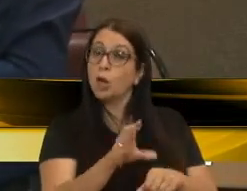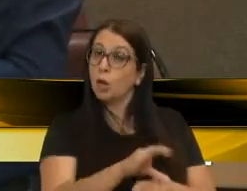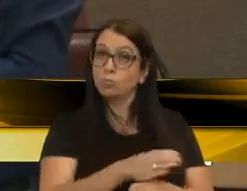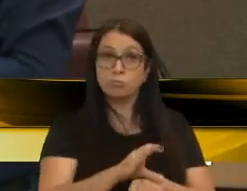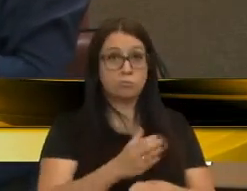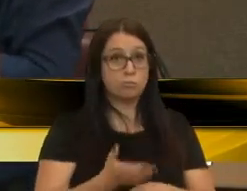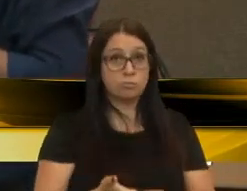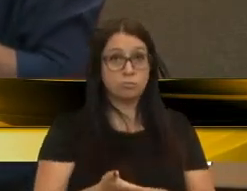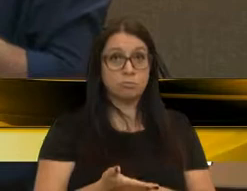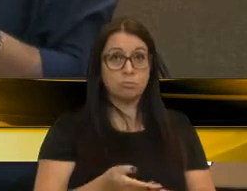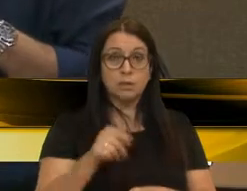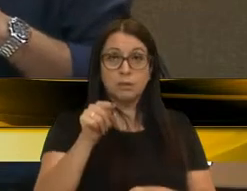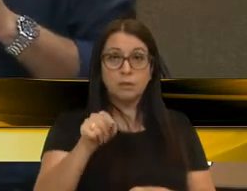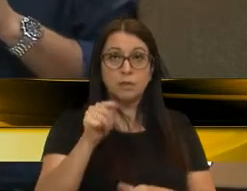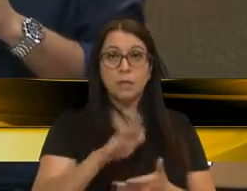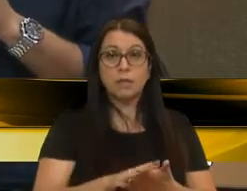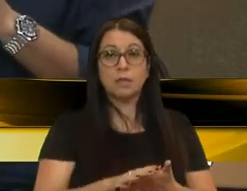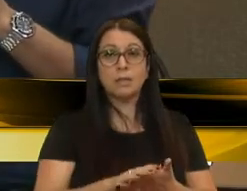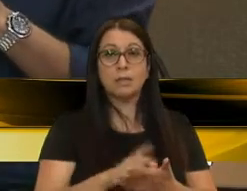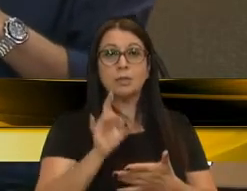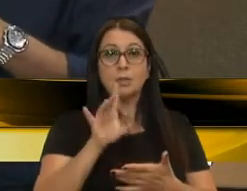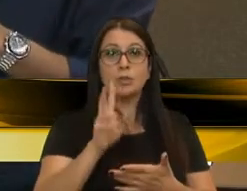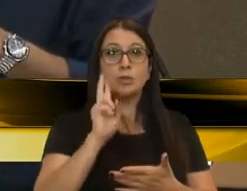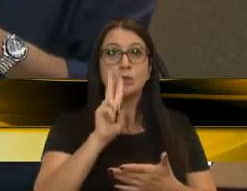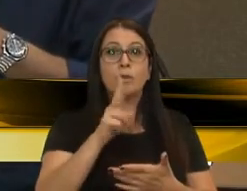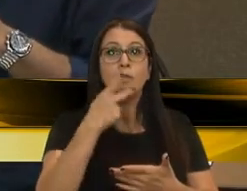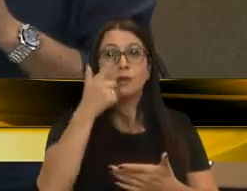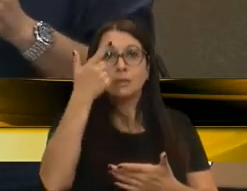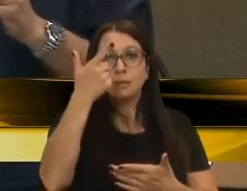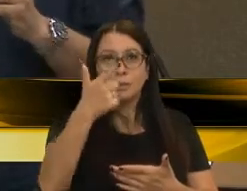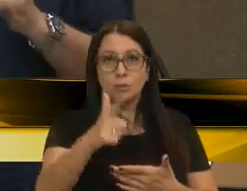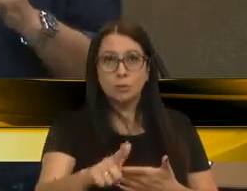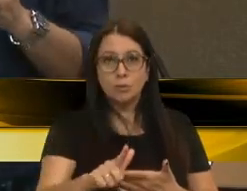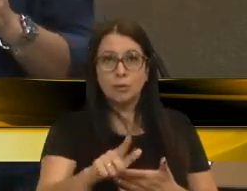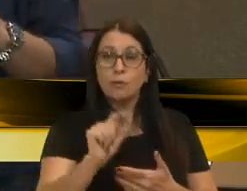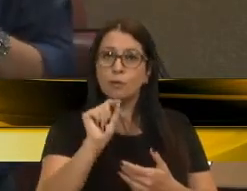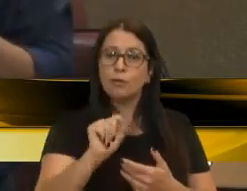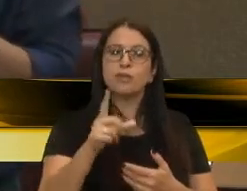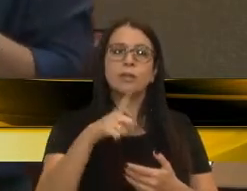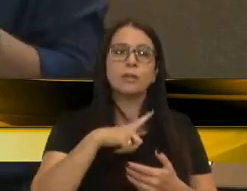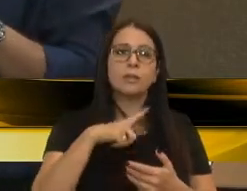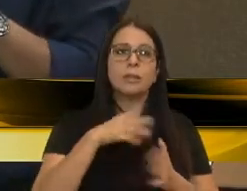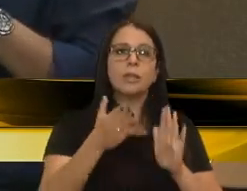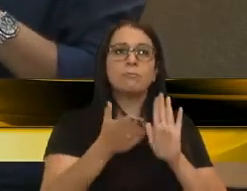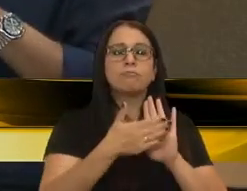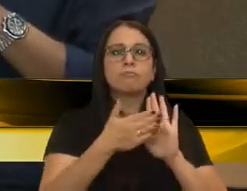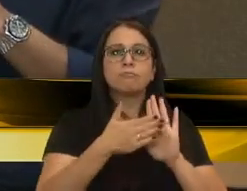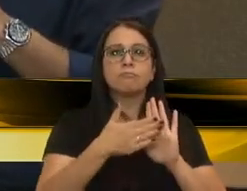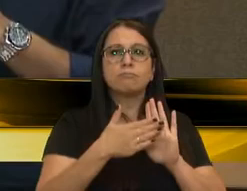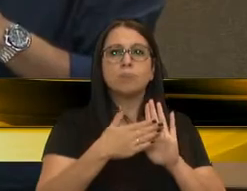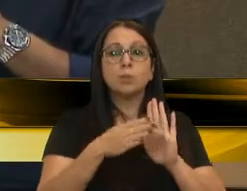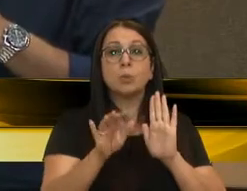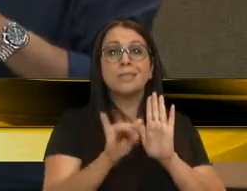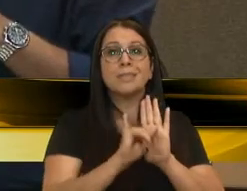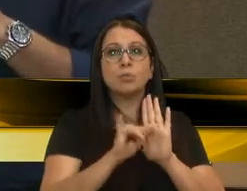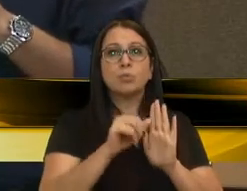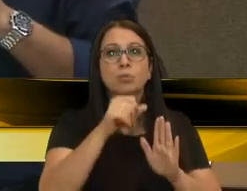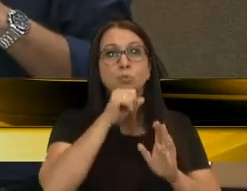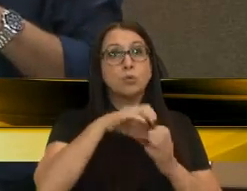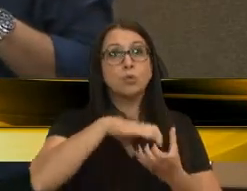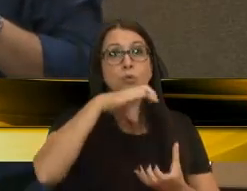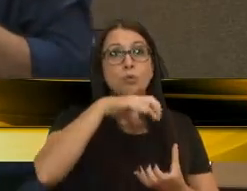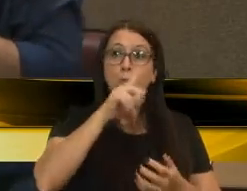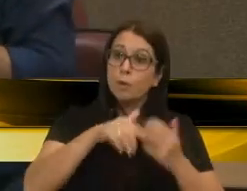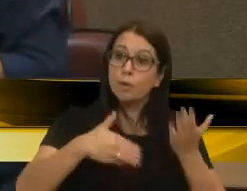constitucional. Vossa Excelência apenas reforça aquilo que já está previsto no Estatuto do Idoso, que é